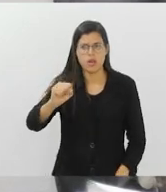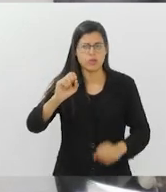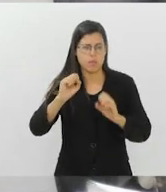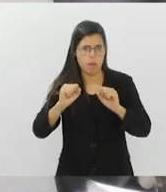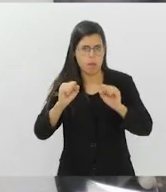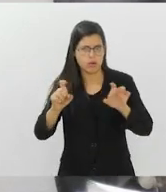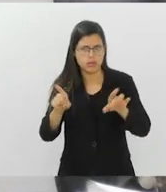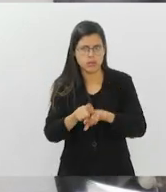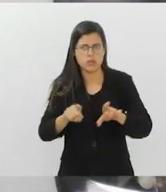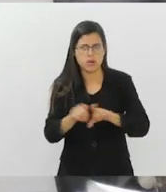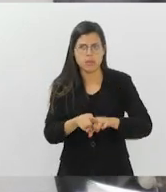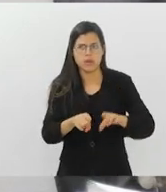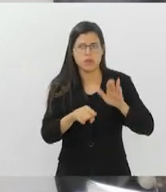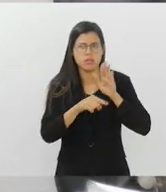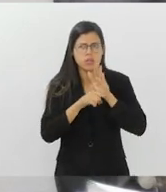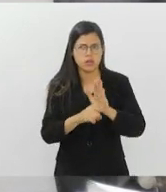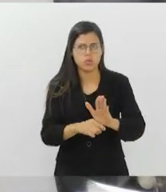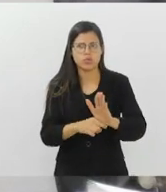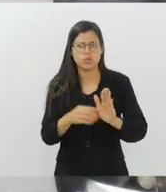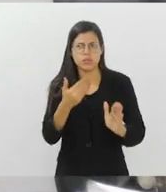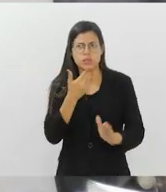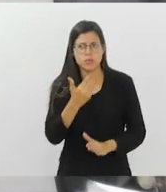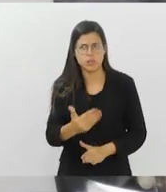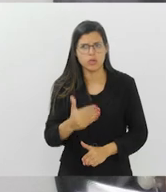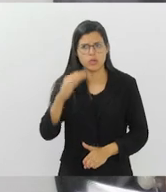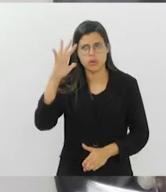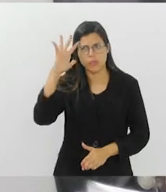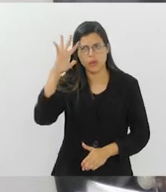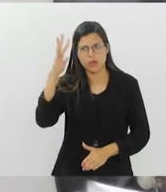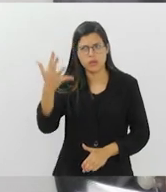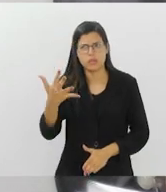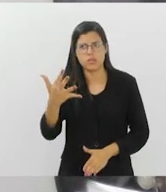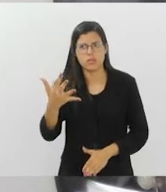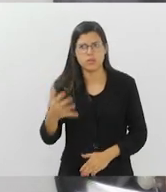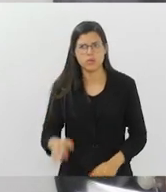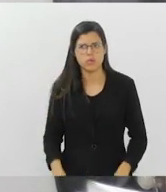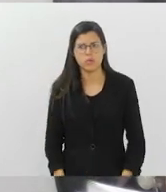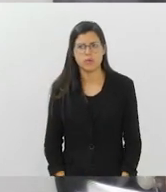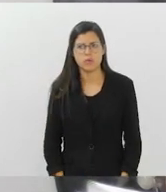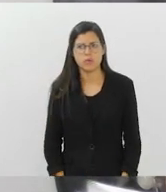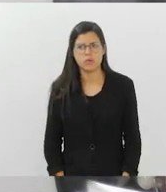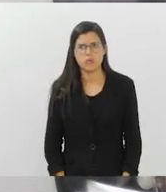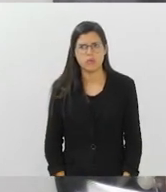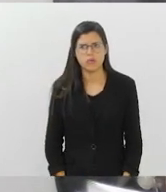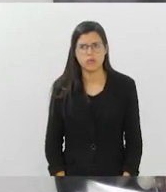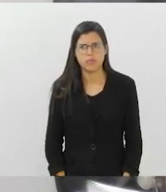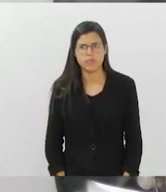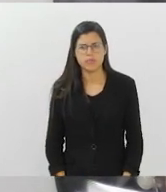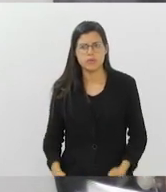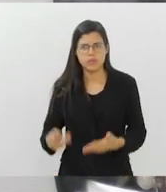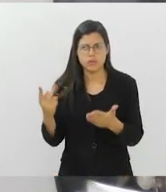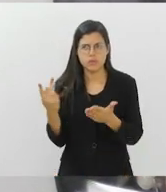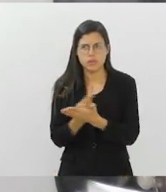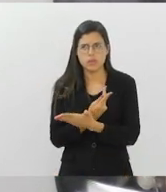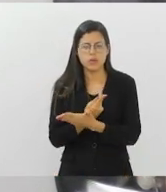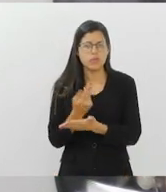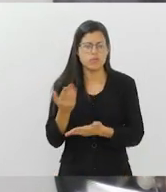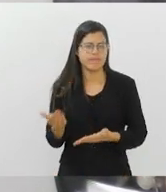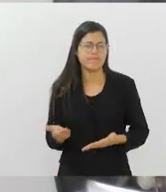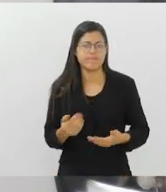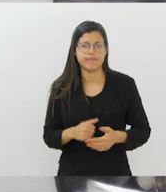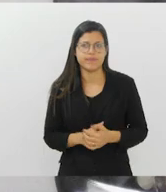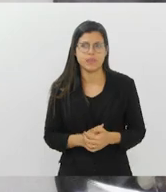estar ajudando nesse encaminhamento para que se resolva de uma vez por todas essa situação